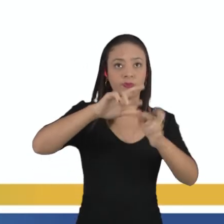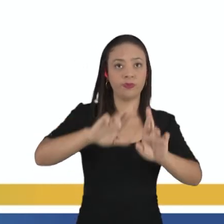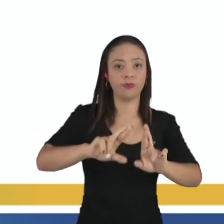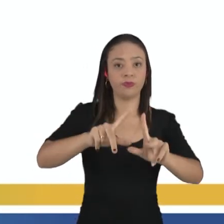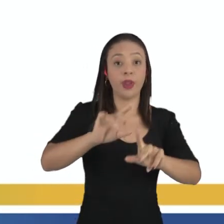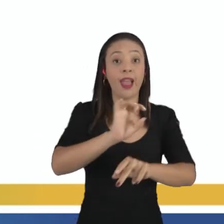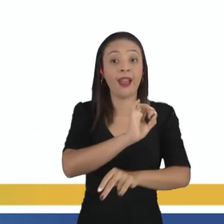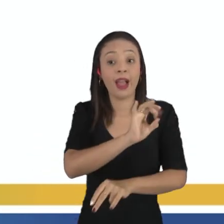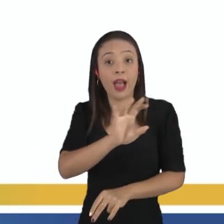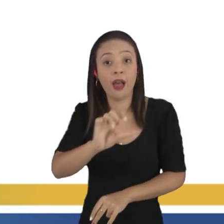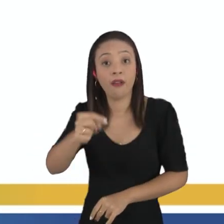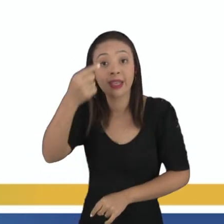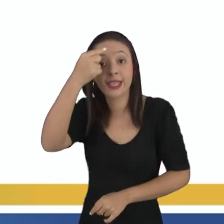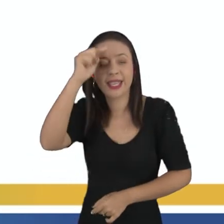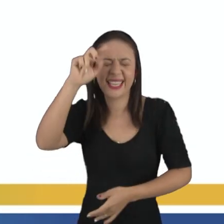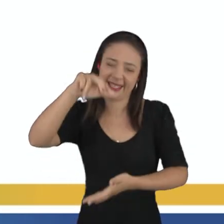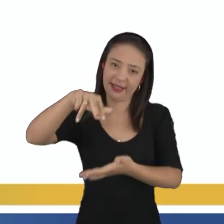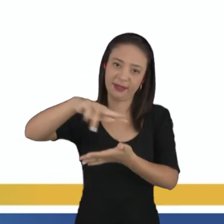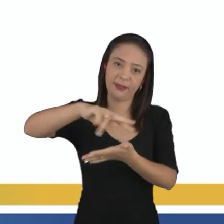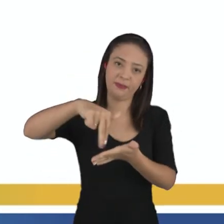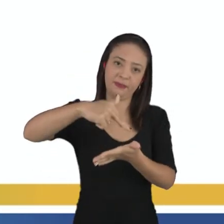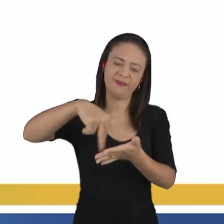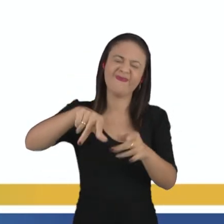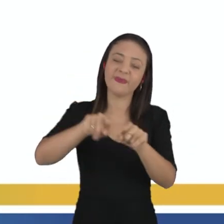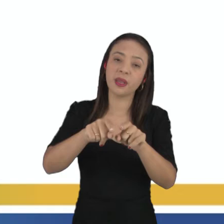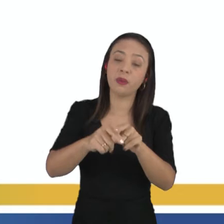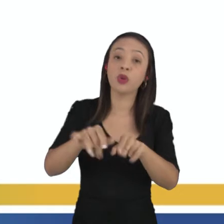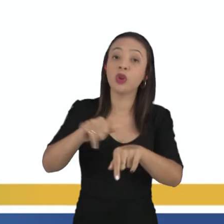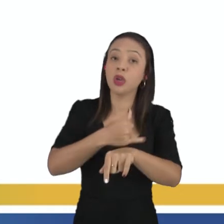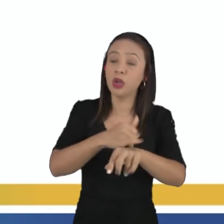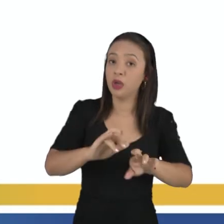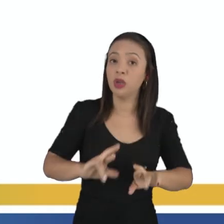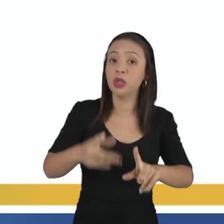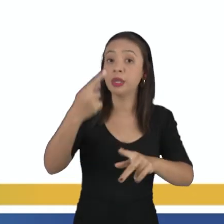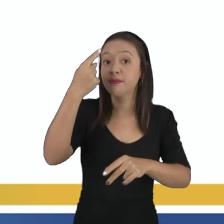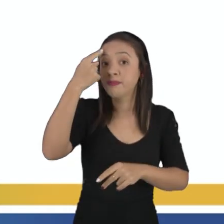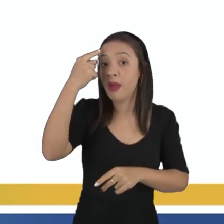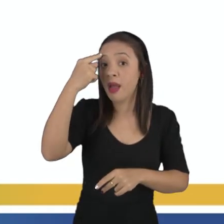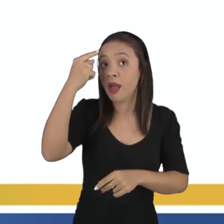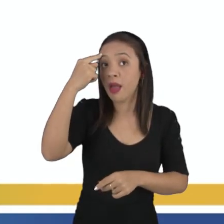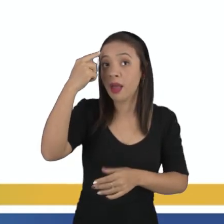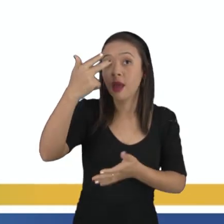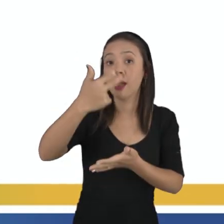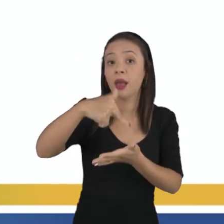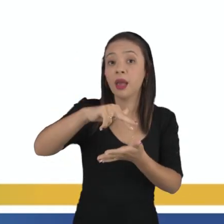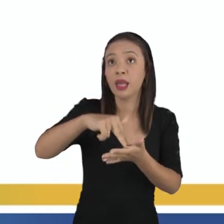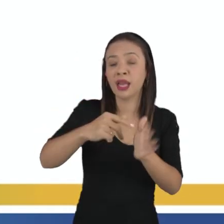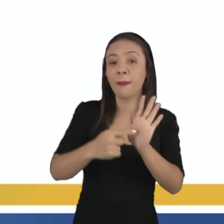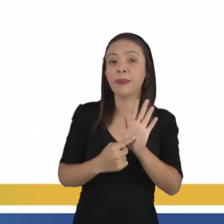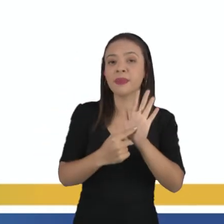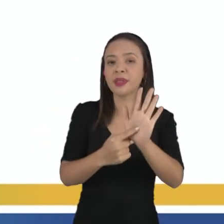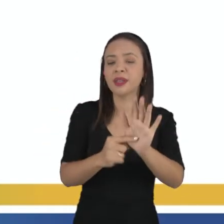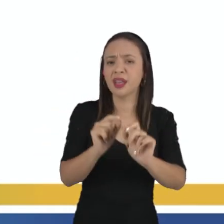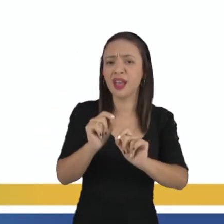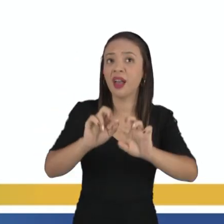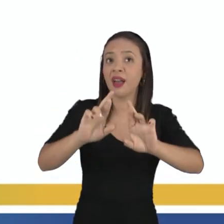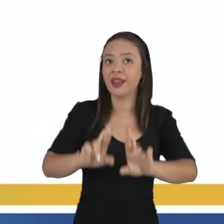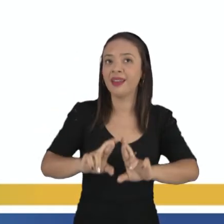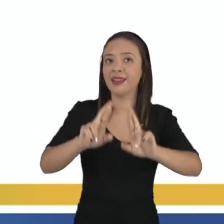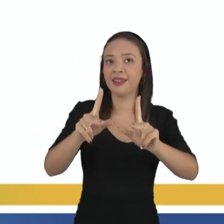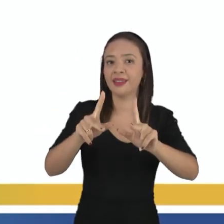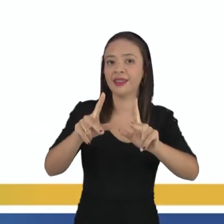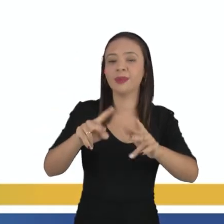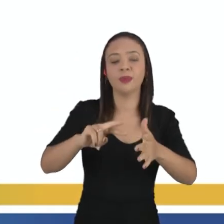cada dança criada. Um jeito de pensar a dança criando diferença, que chamaremos aqui de dança